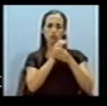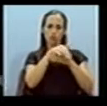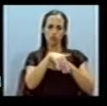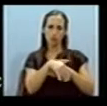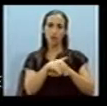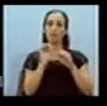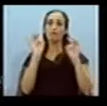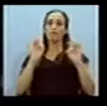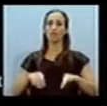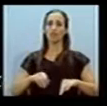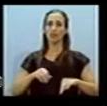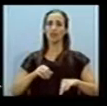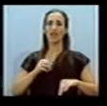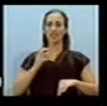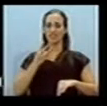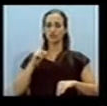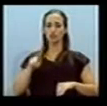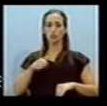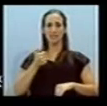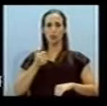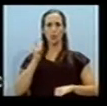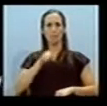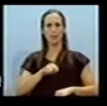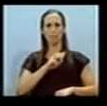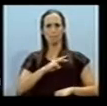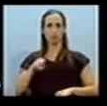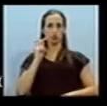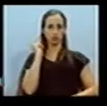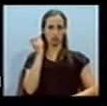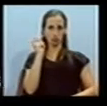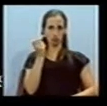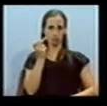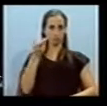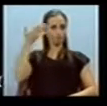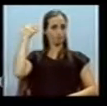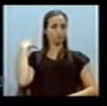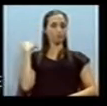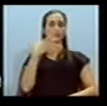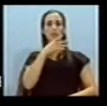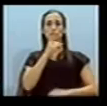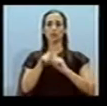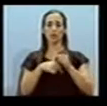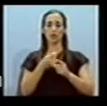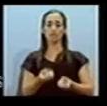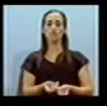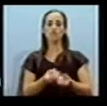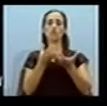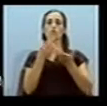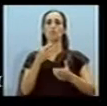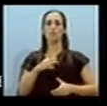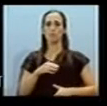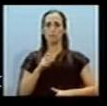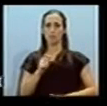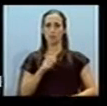há 3,5 mil milhões de anos. Quer dizer que, depois do nascimento de Mercúrio, teve, de facto, uma